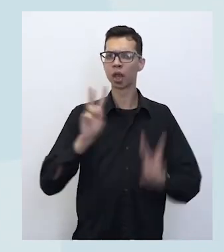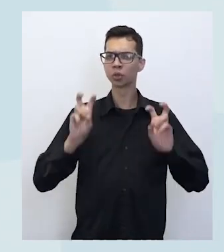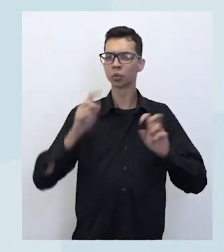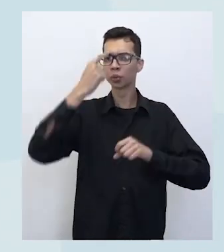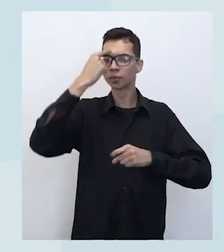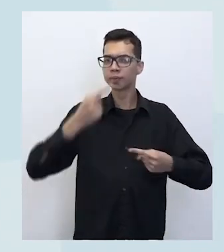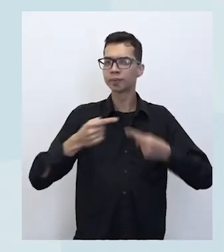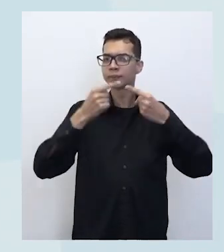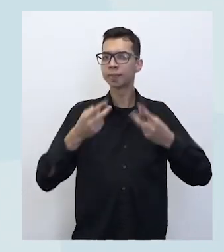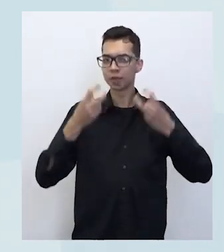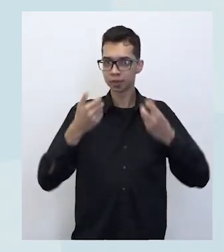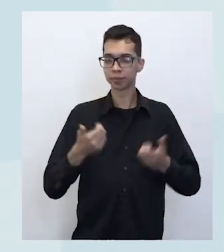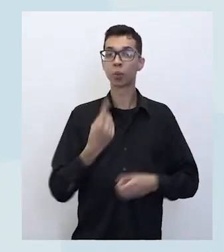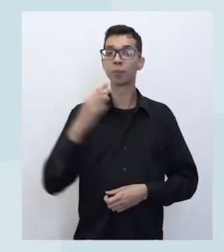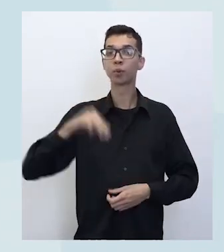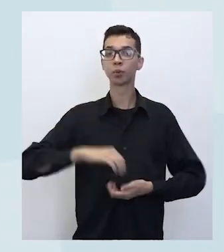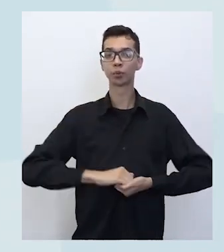Qual é? Um minuto e já voltamos.